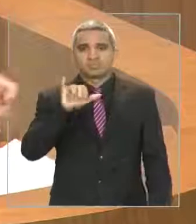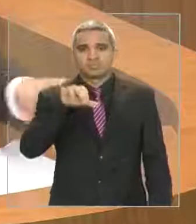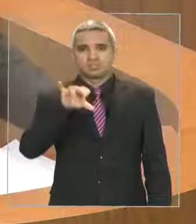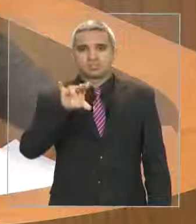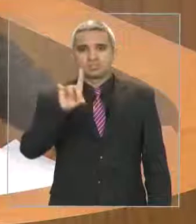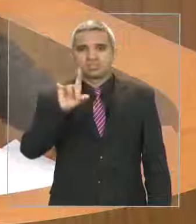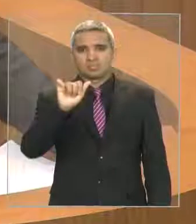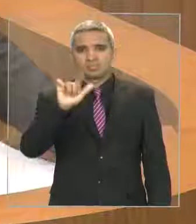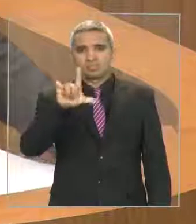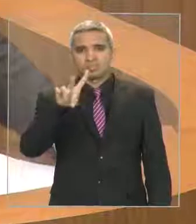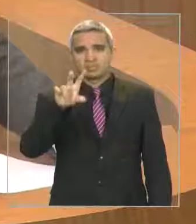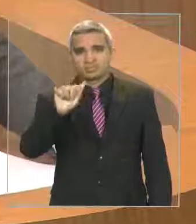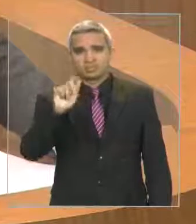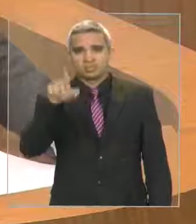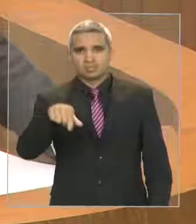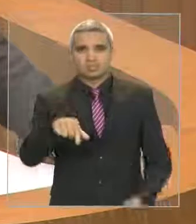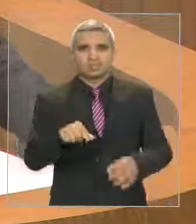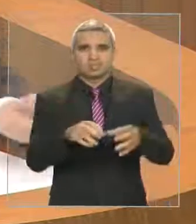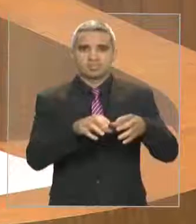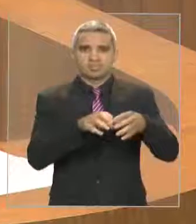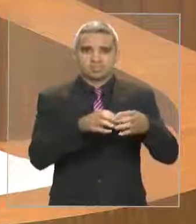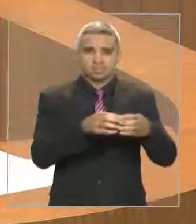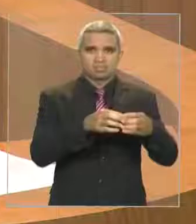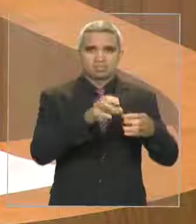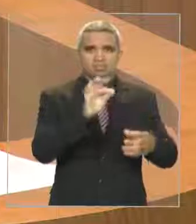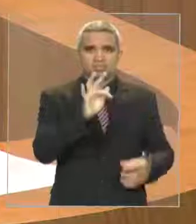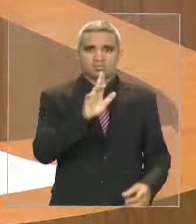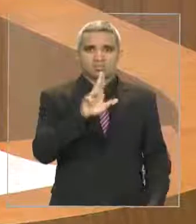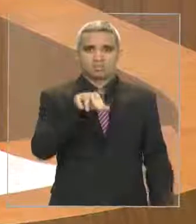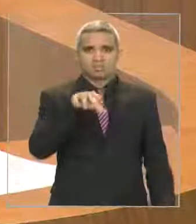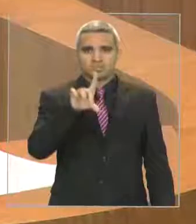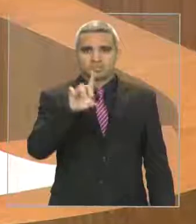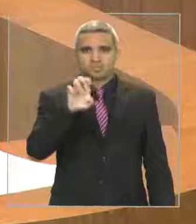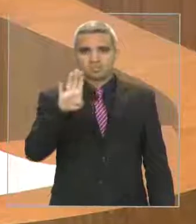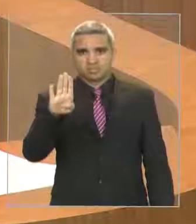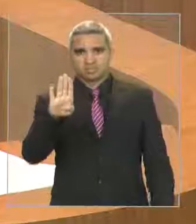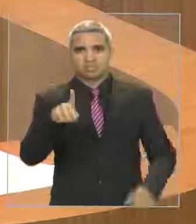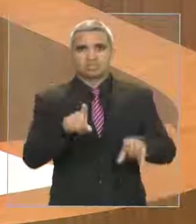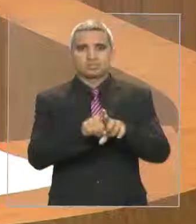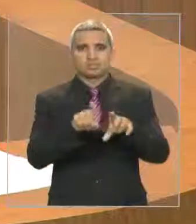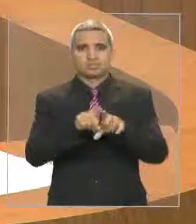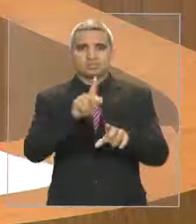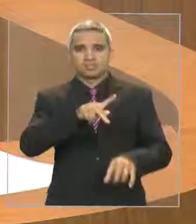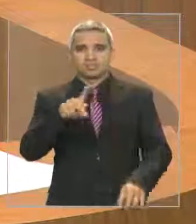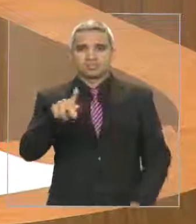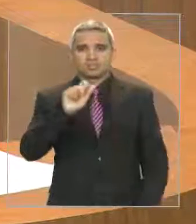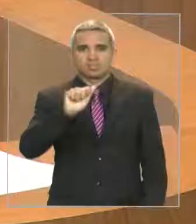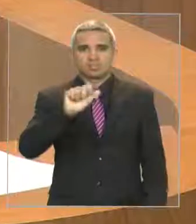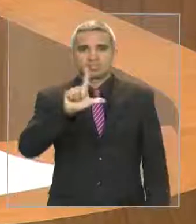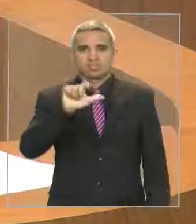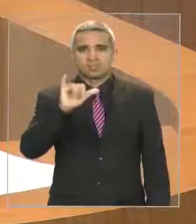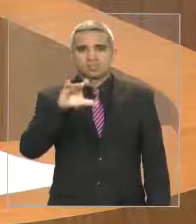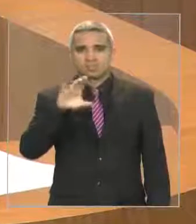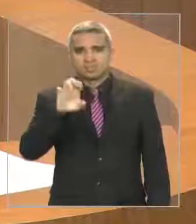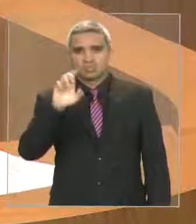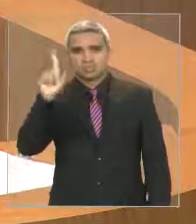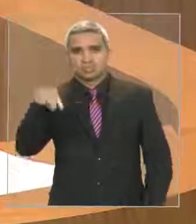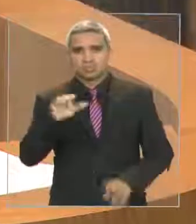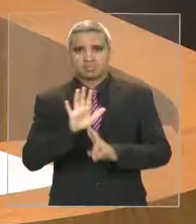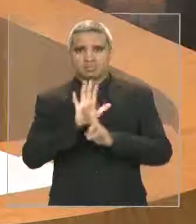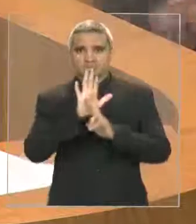a senhora professora Alice, representando o secretário municipal de